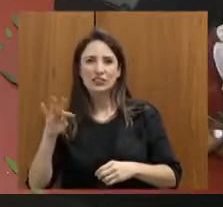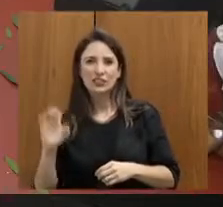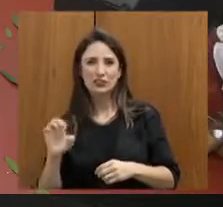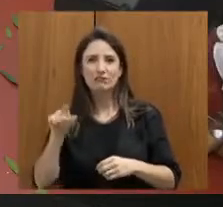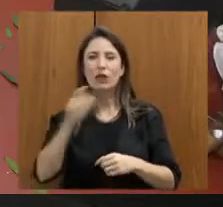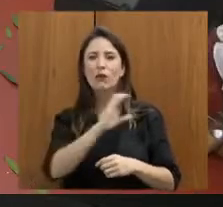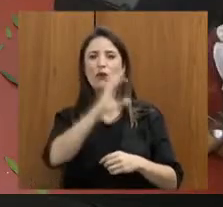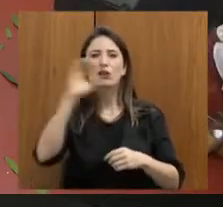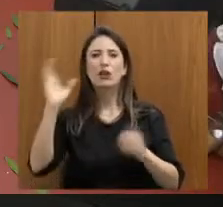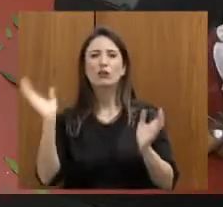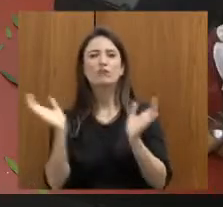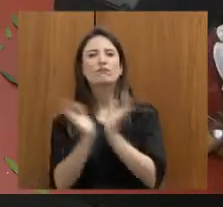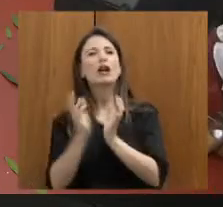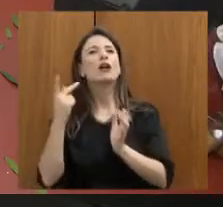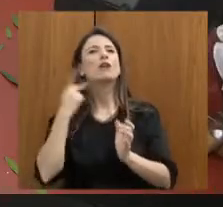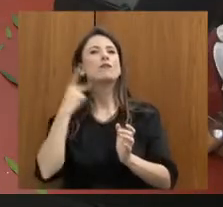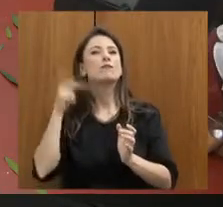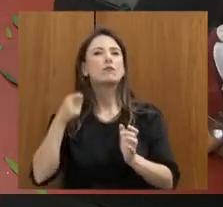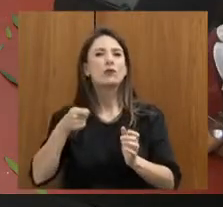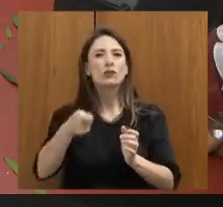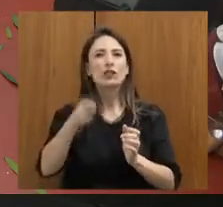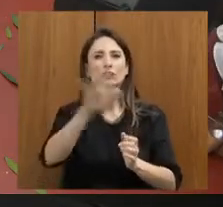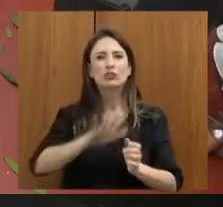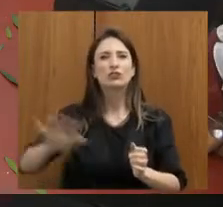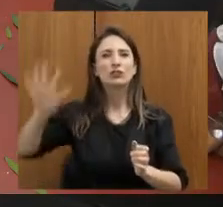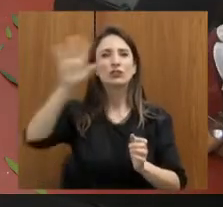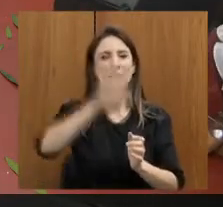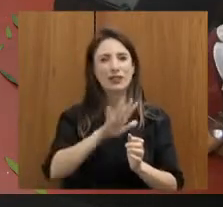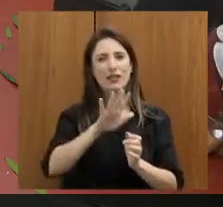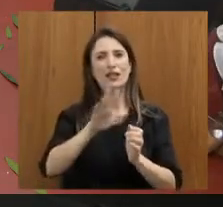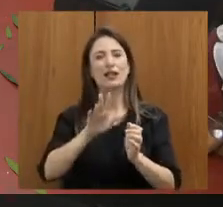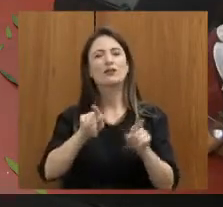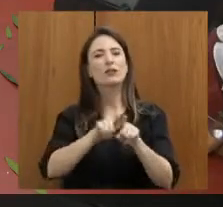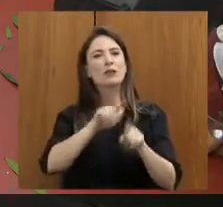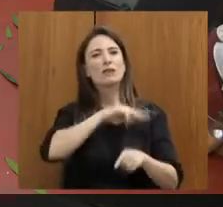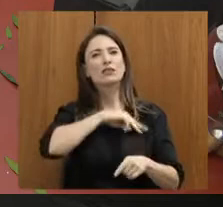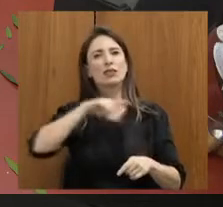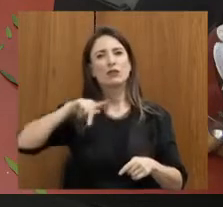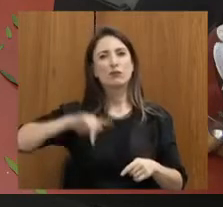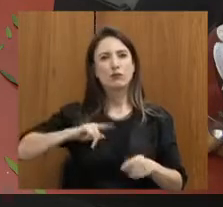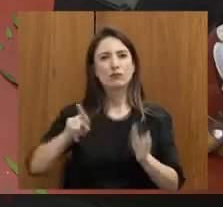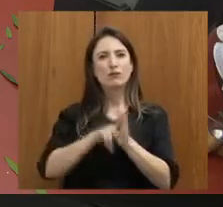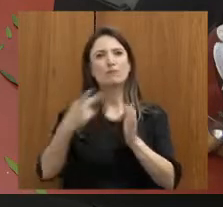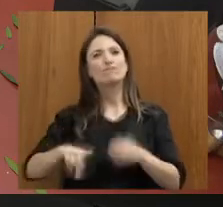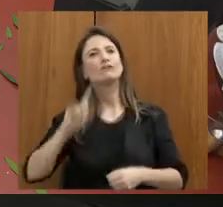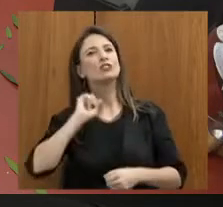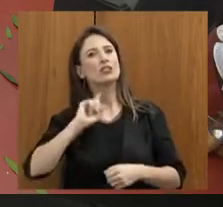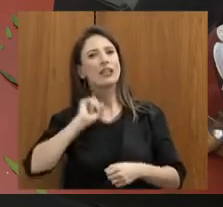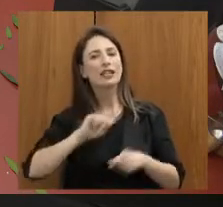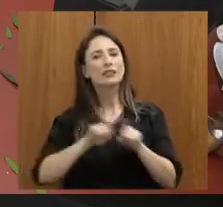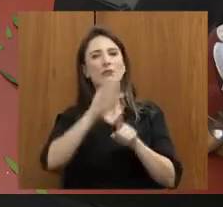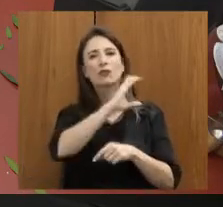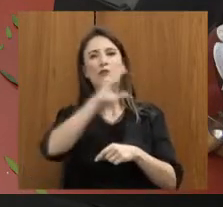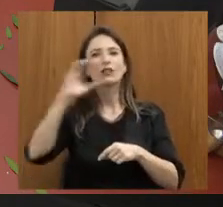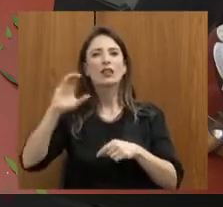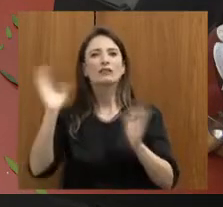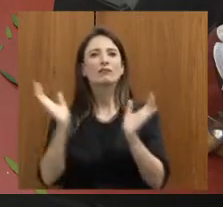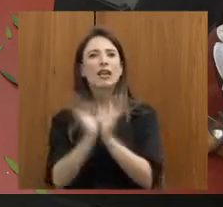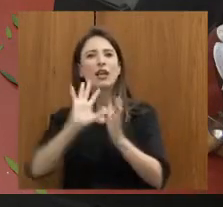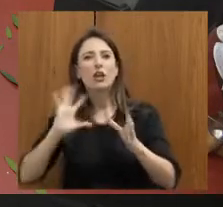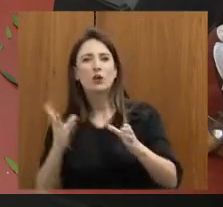geral de Justiça do Estado de Minas Gerais Ministério Público coordenadoria de inclusão e mobilização sociais